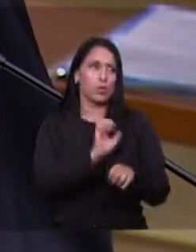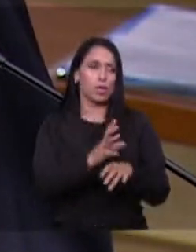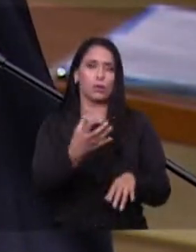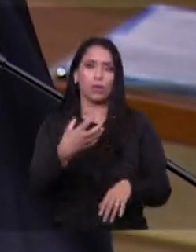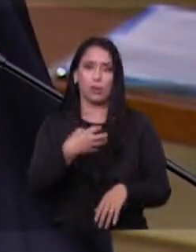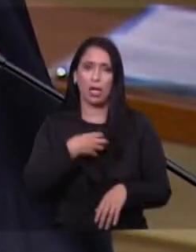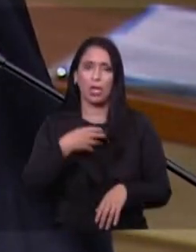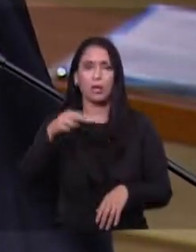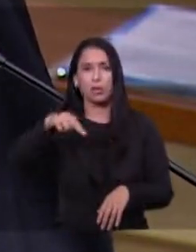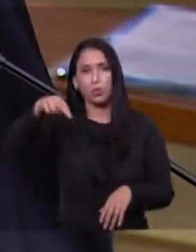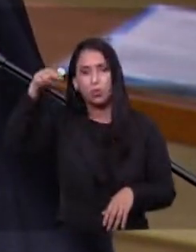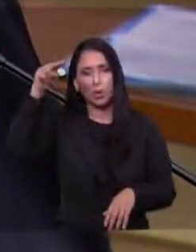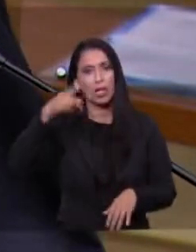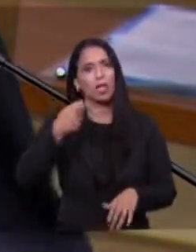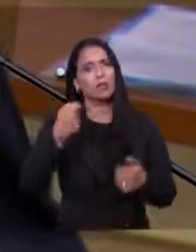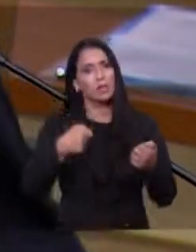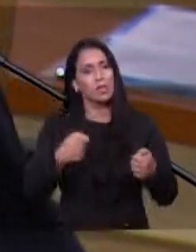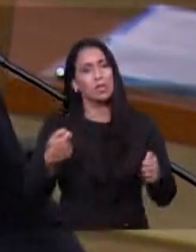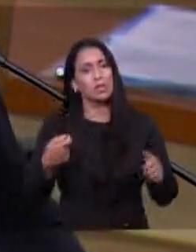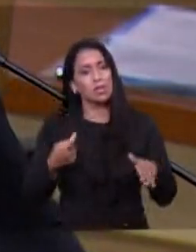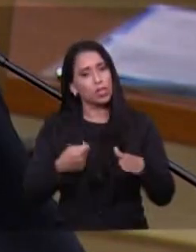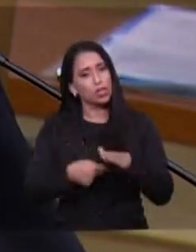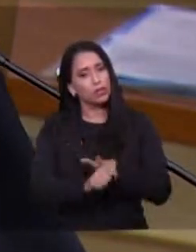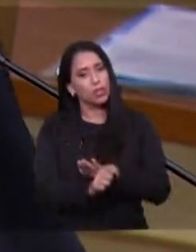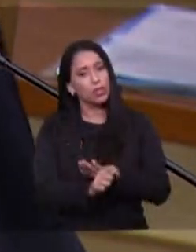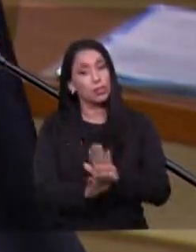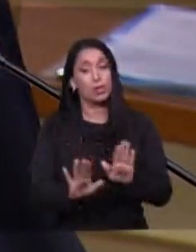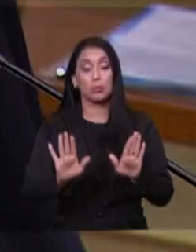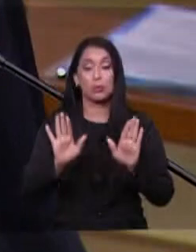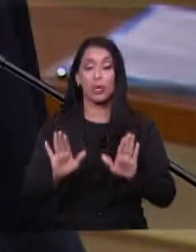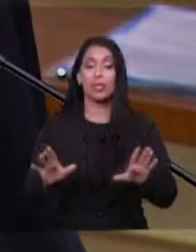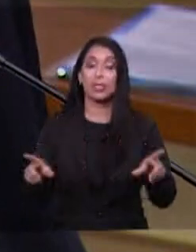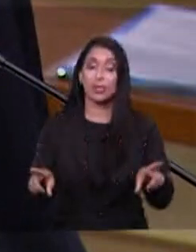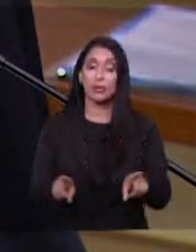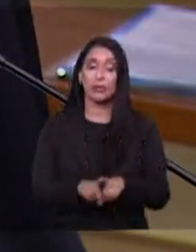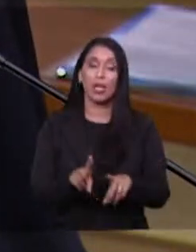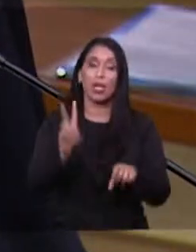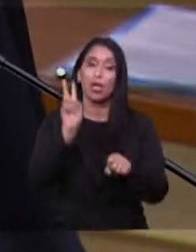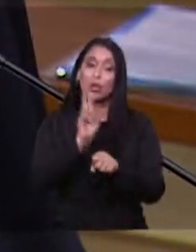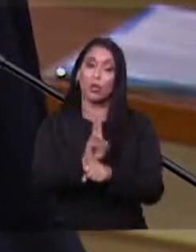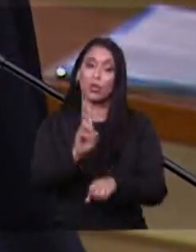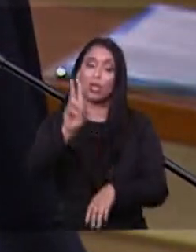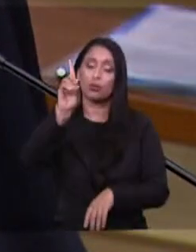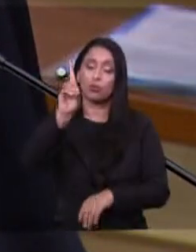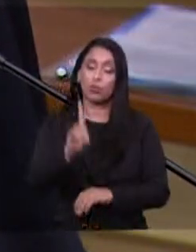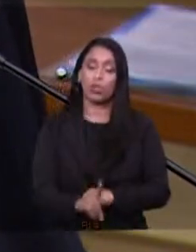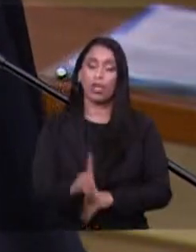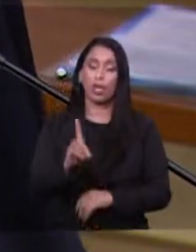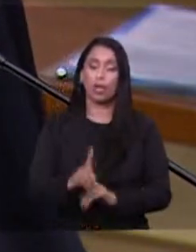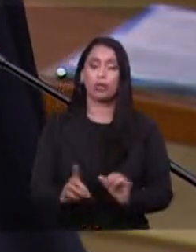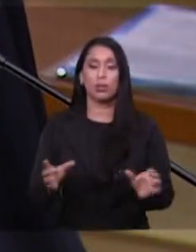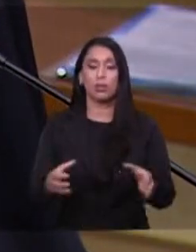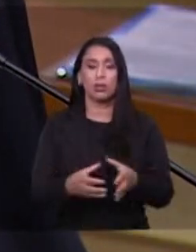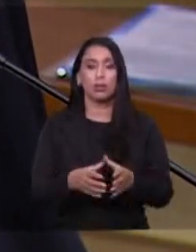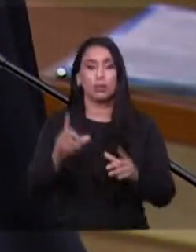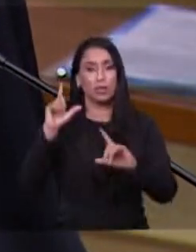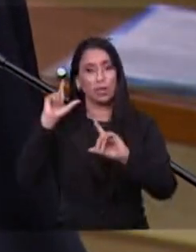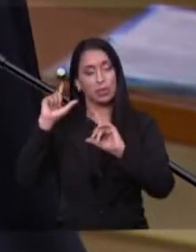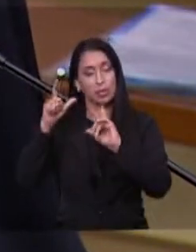do Nordeste que precisam de investimentos, mas também agasalhar o direito das comunidades